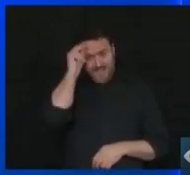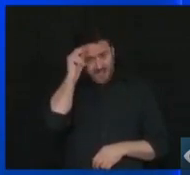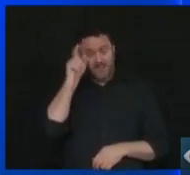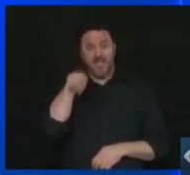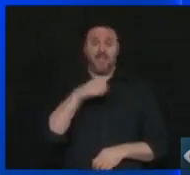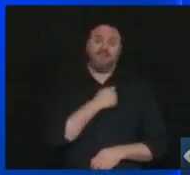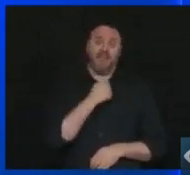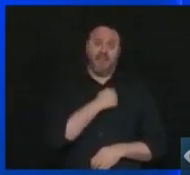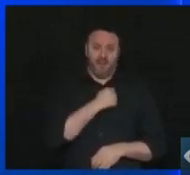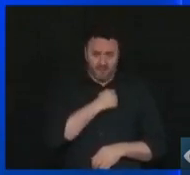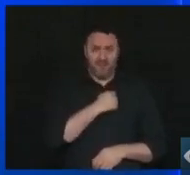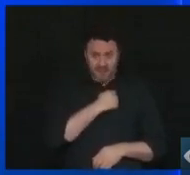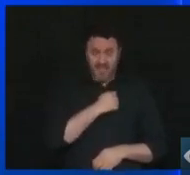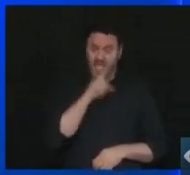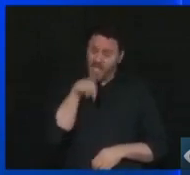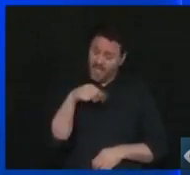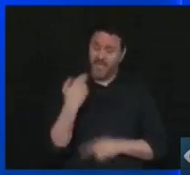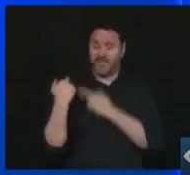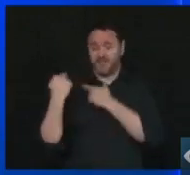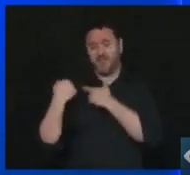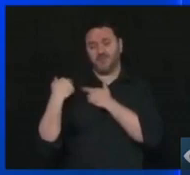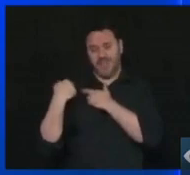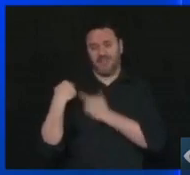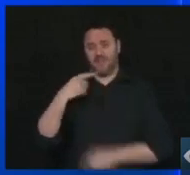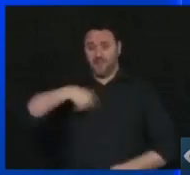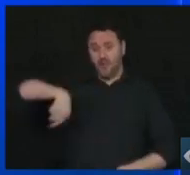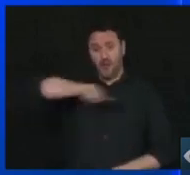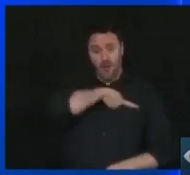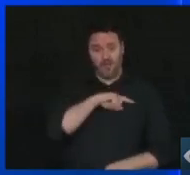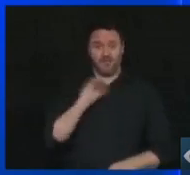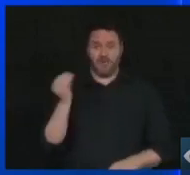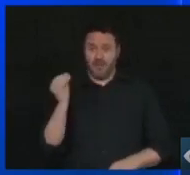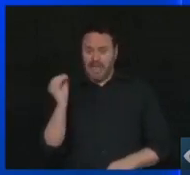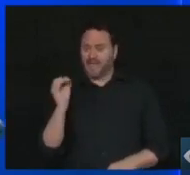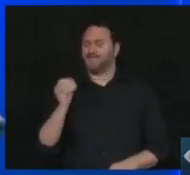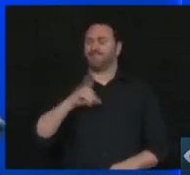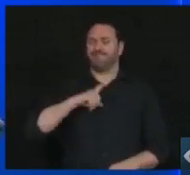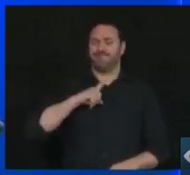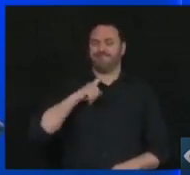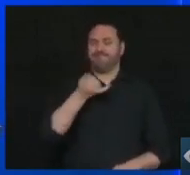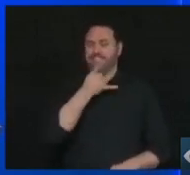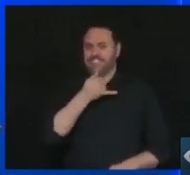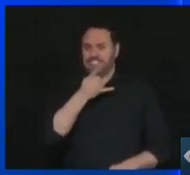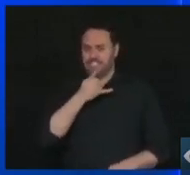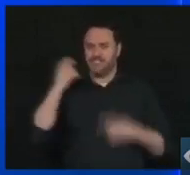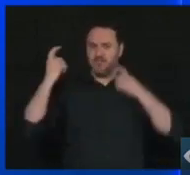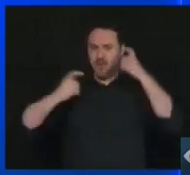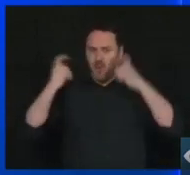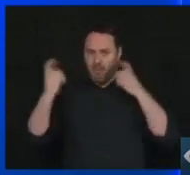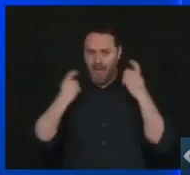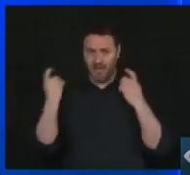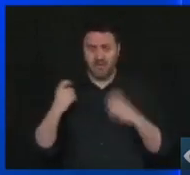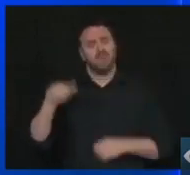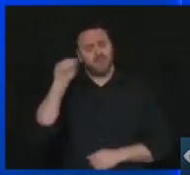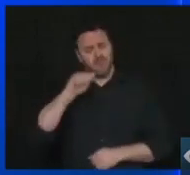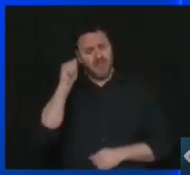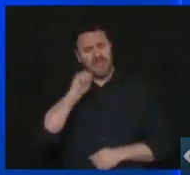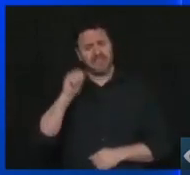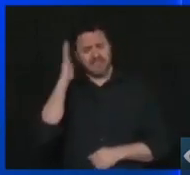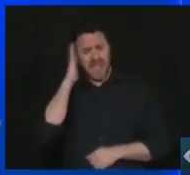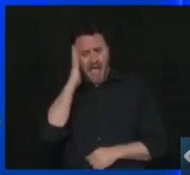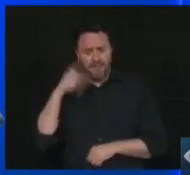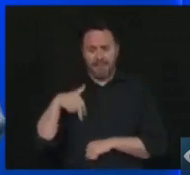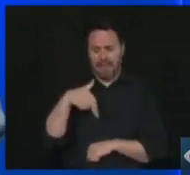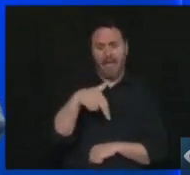por nós alcançaram um nível tão triste que causou tanta preocupação nós mulheres sabemos como é sair nas ruas quando